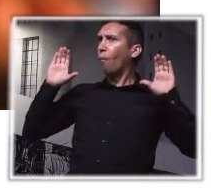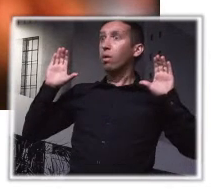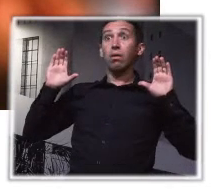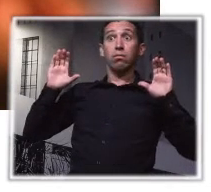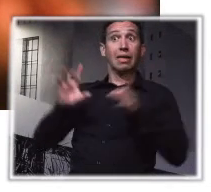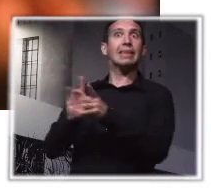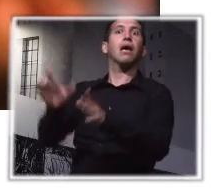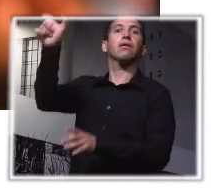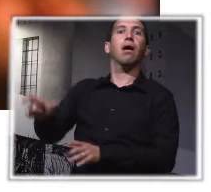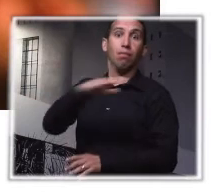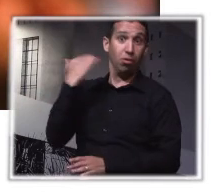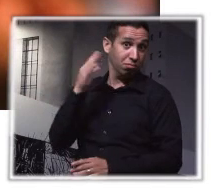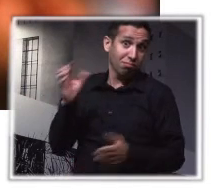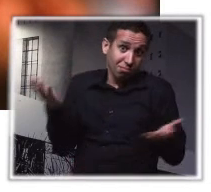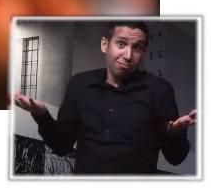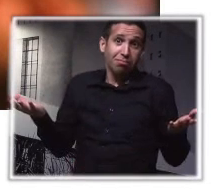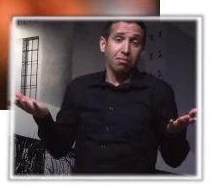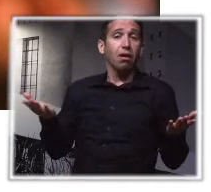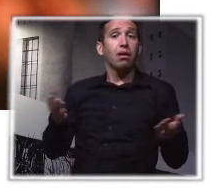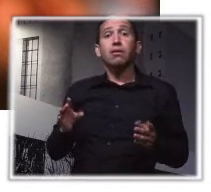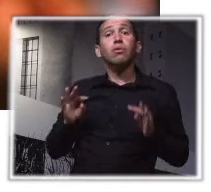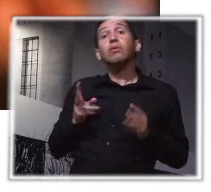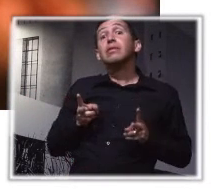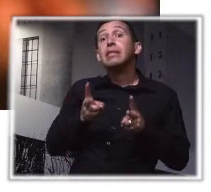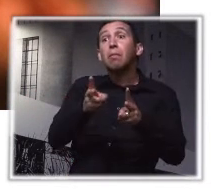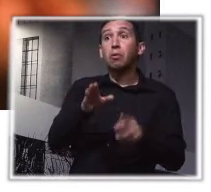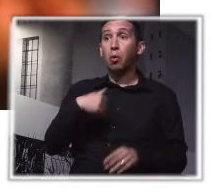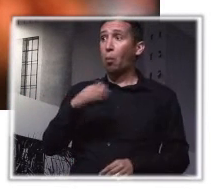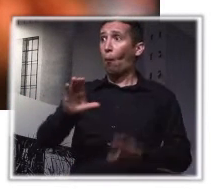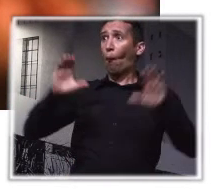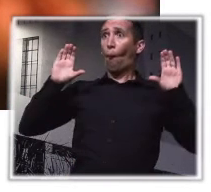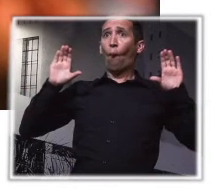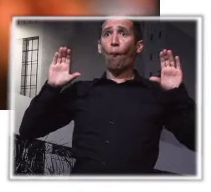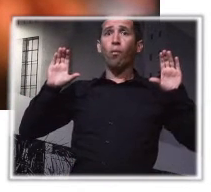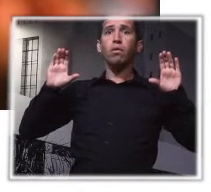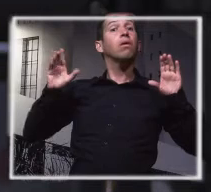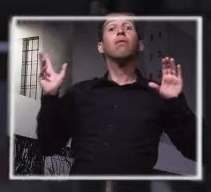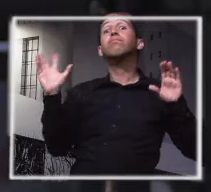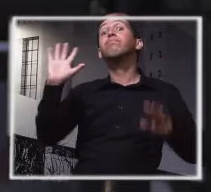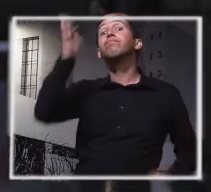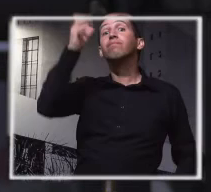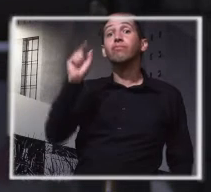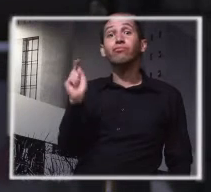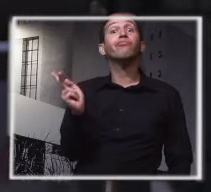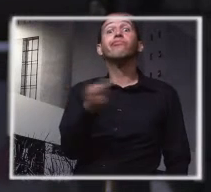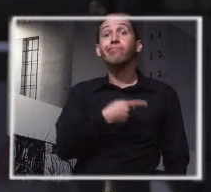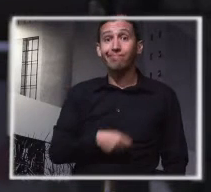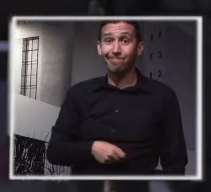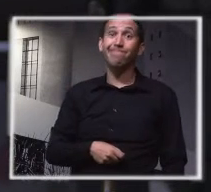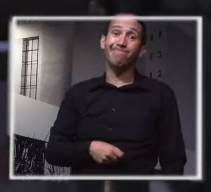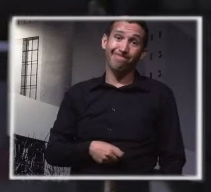O silêncio mata. Então, todas as vezes em que nós silenciamos perante essas situações com as quais nos